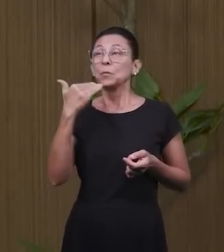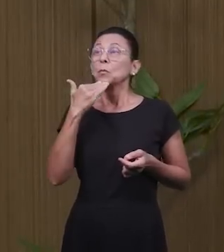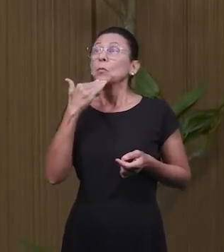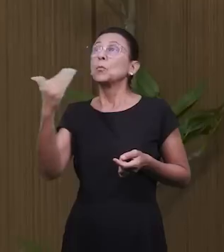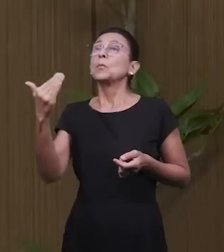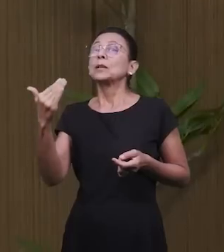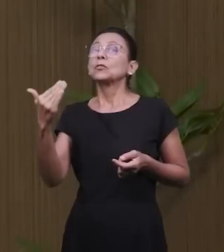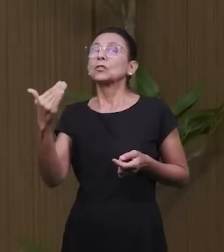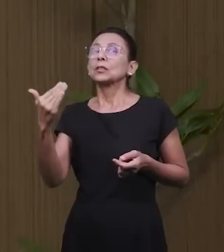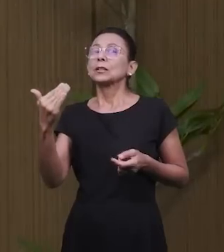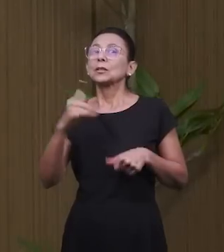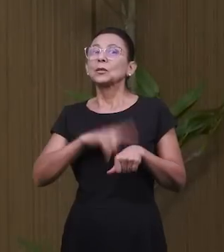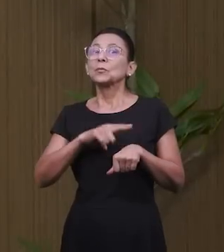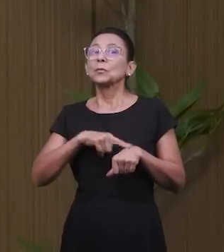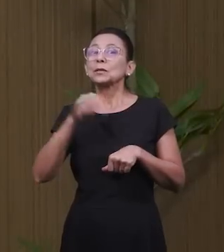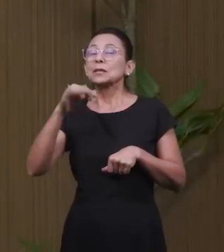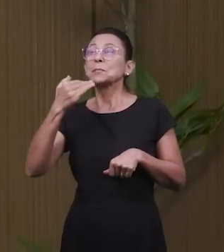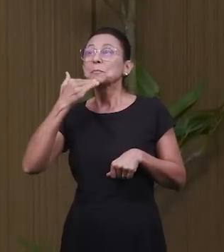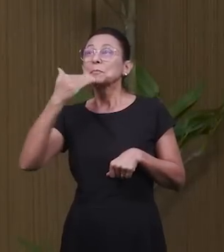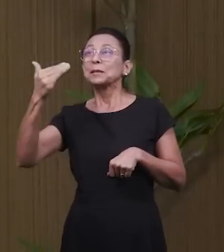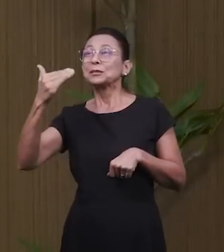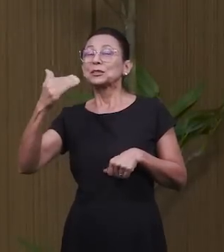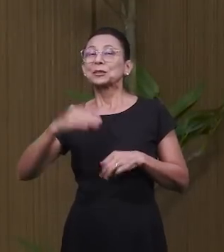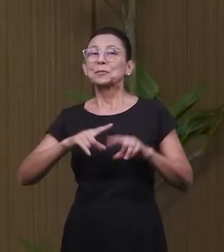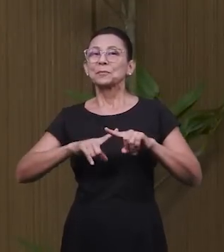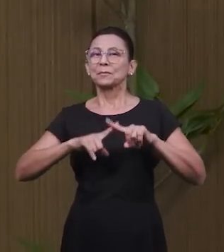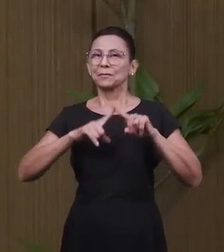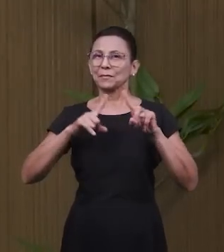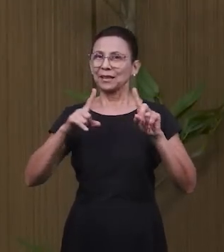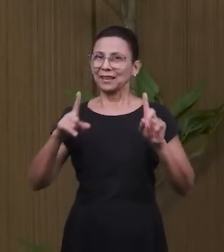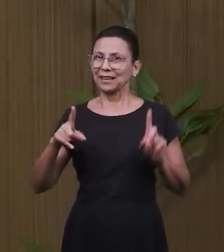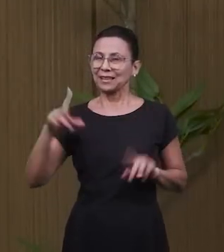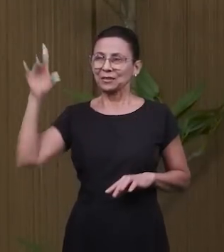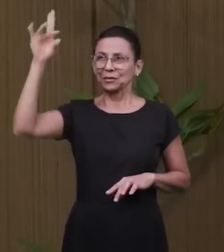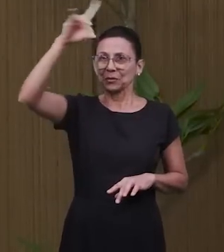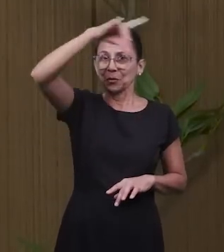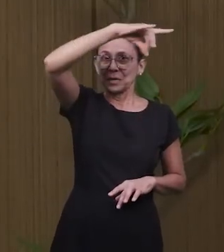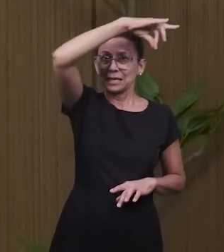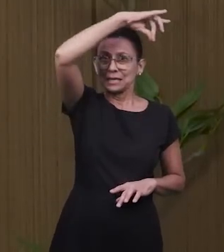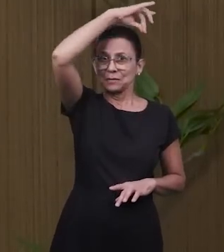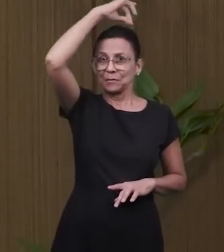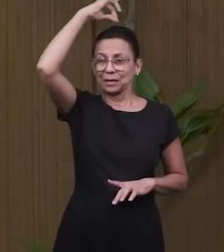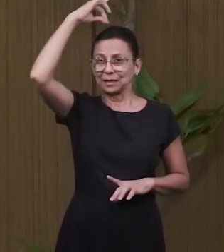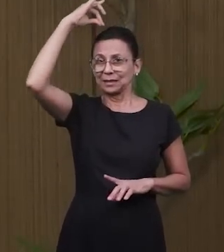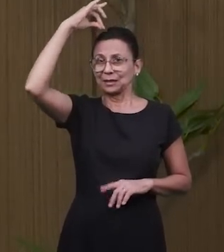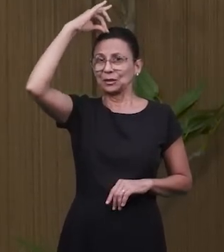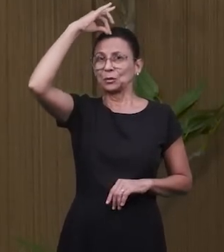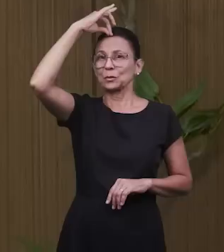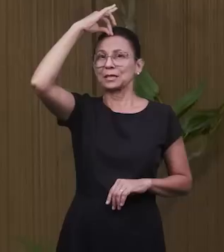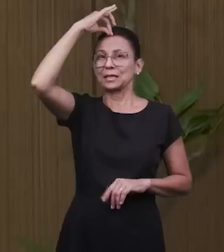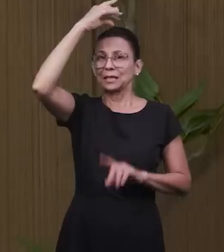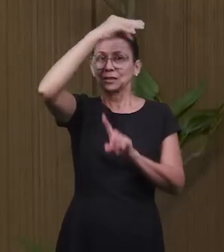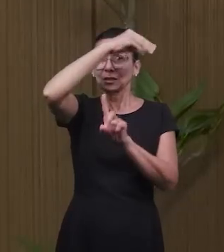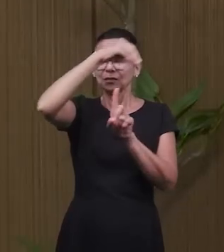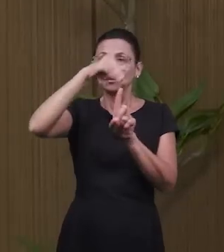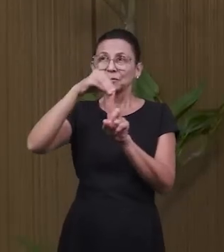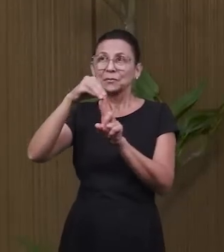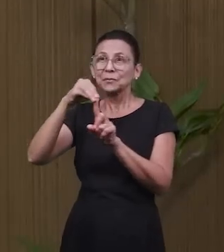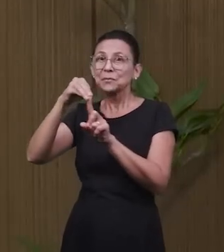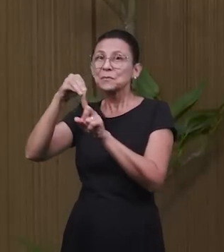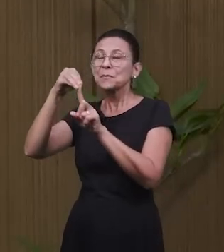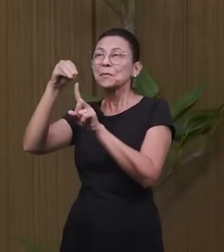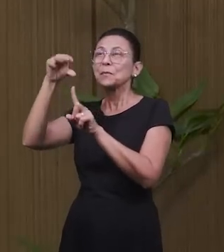convém. Mas o Espírito Santo intercede por nós com